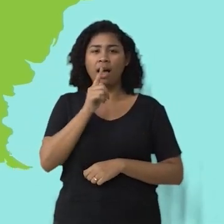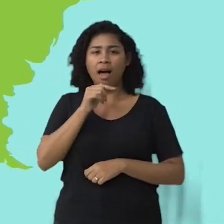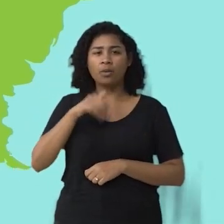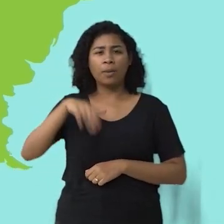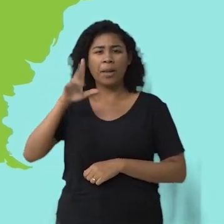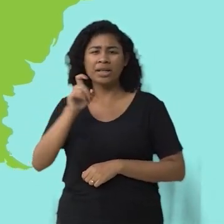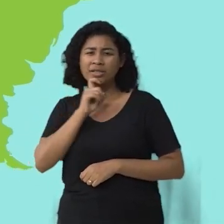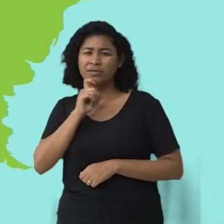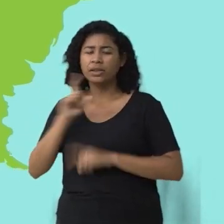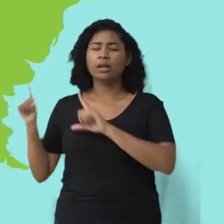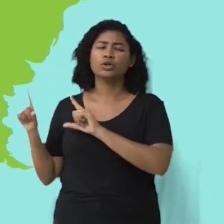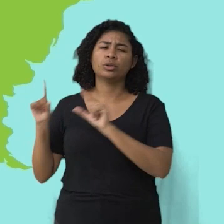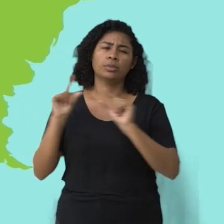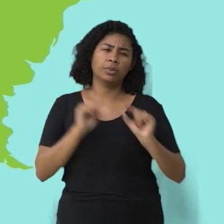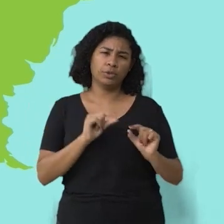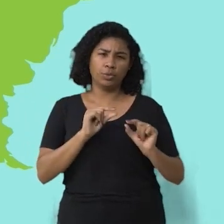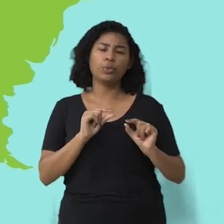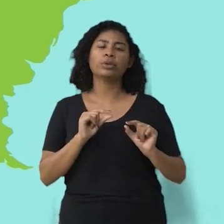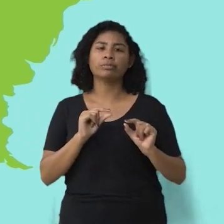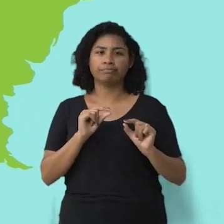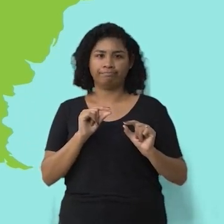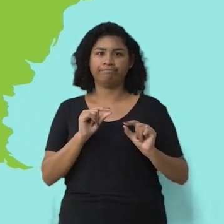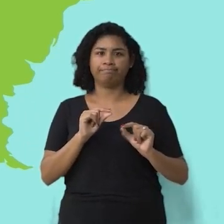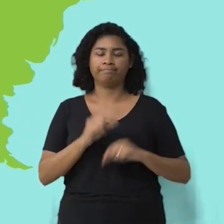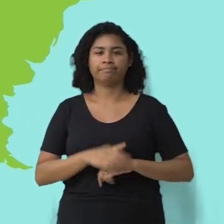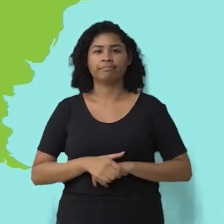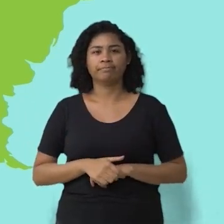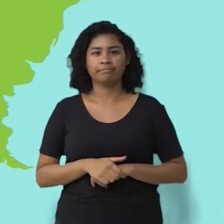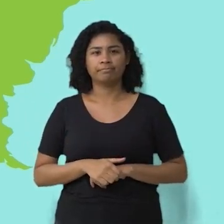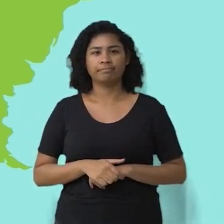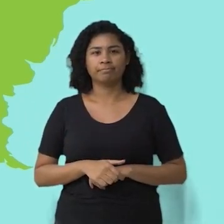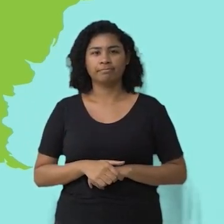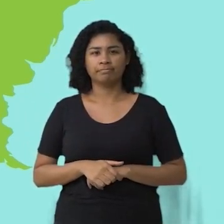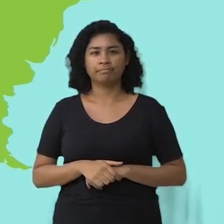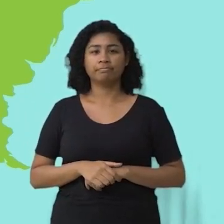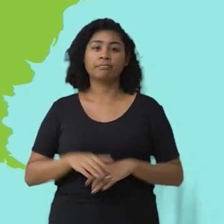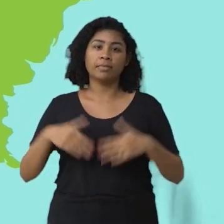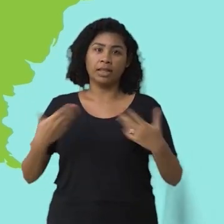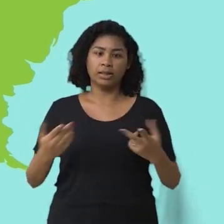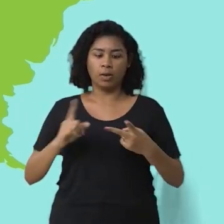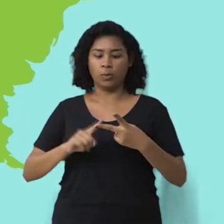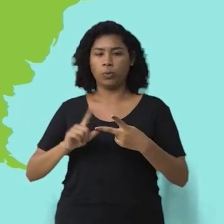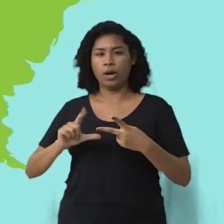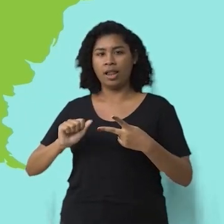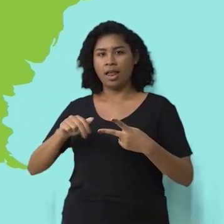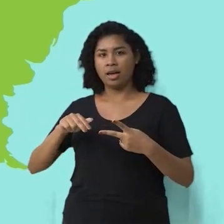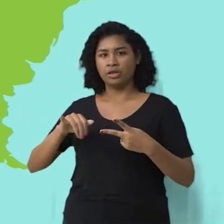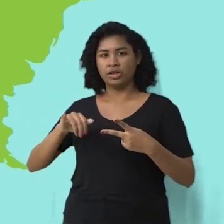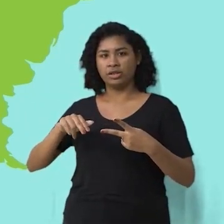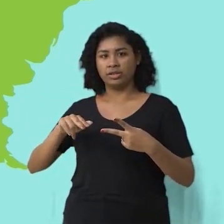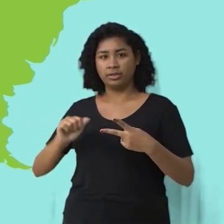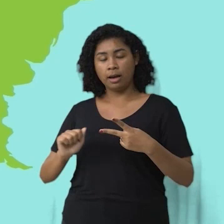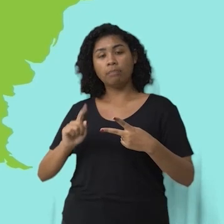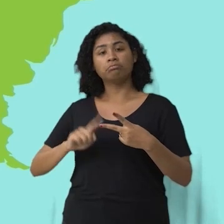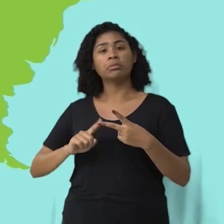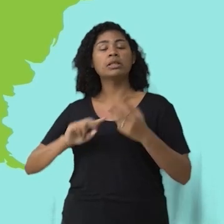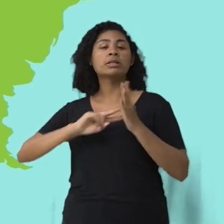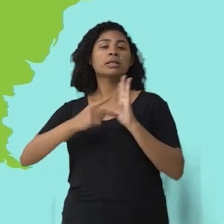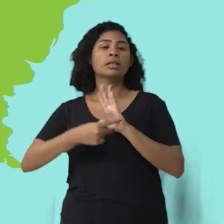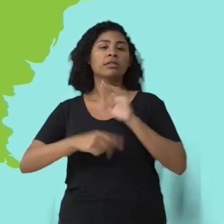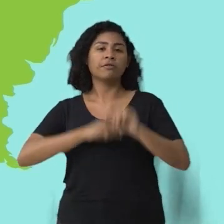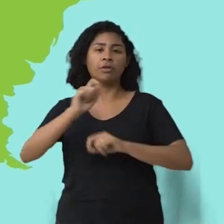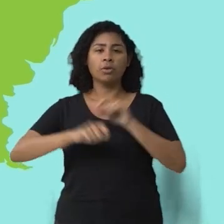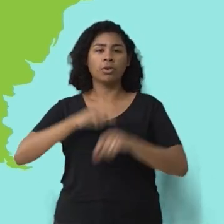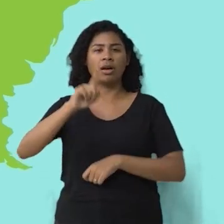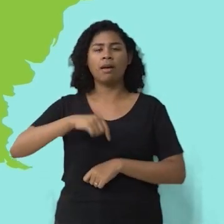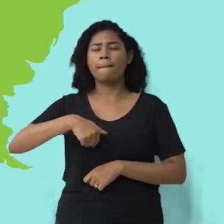que afloram próximo à costa oeste da América do Sul. E o fenômeno Laninha está associado à grande quantidade de